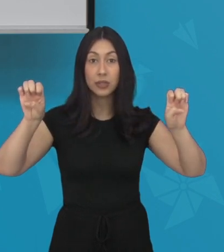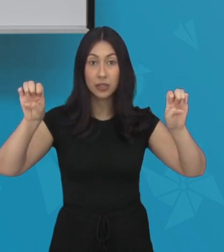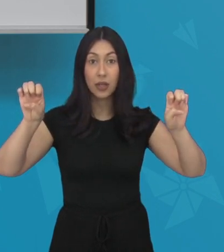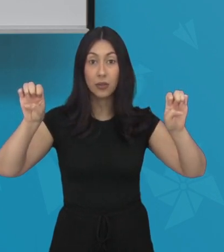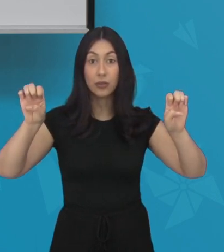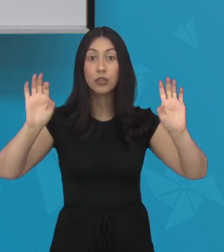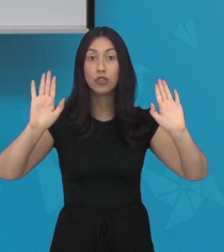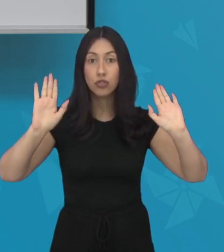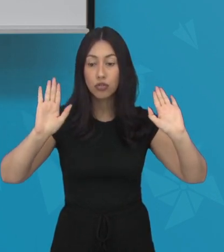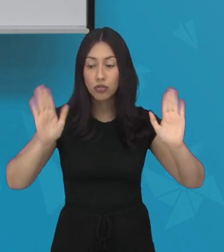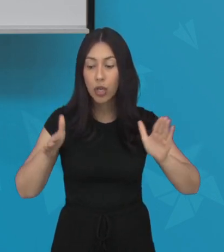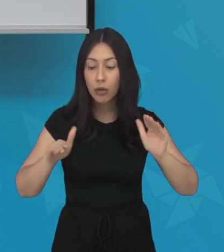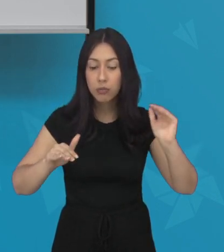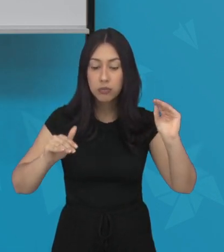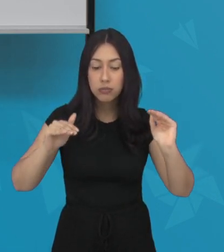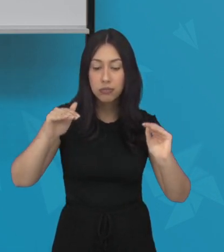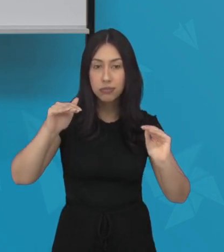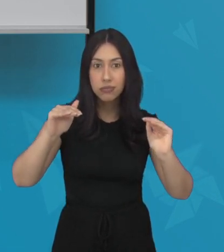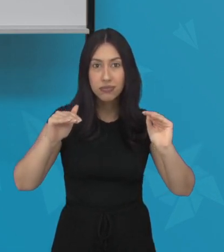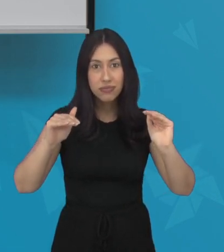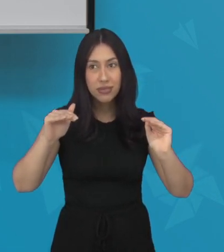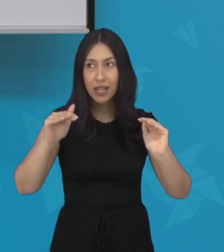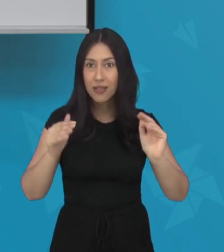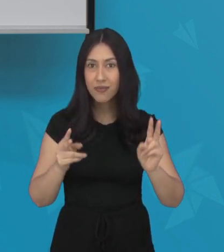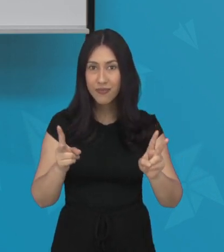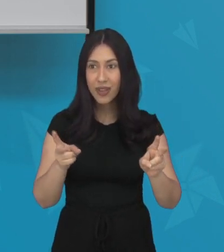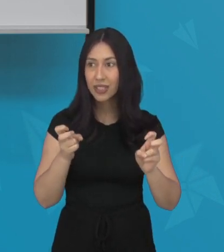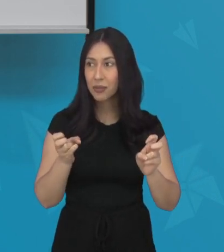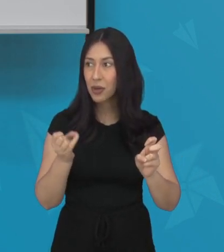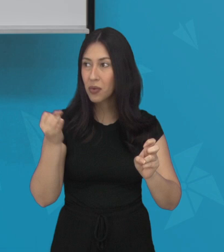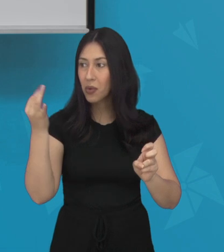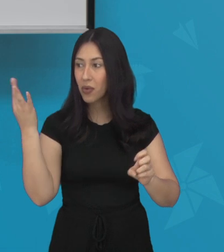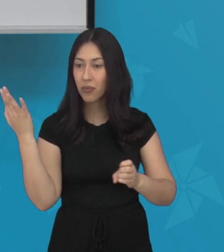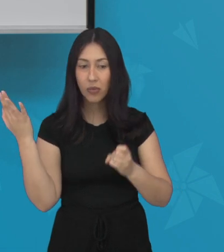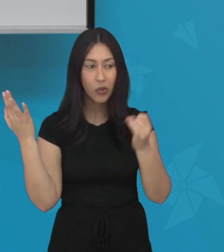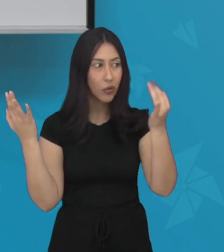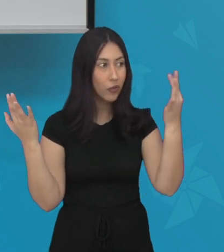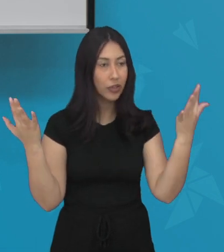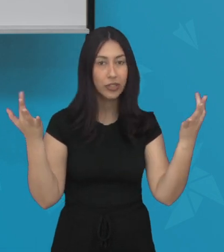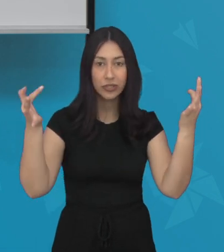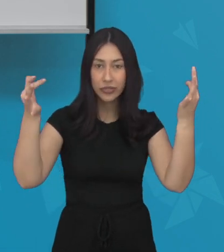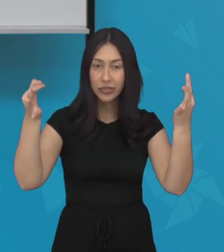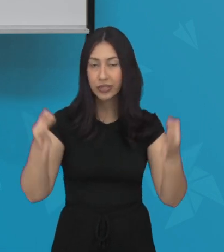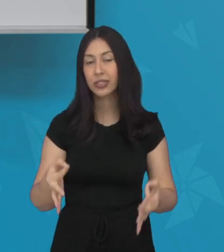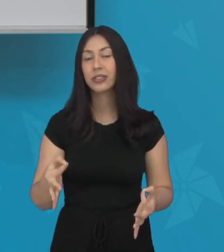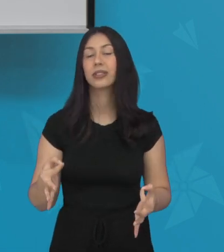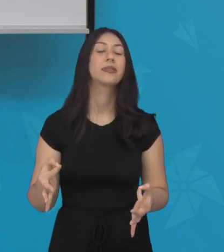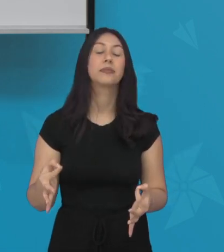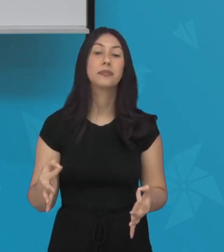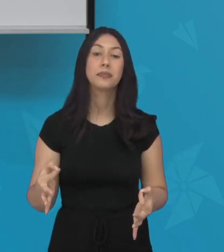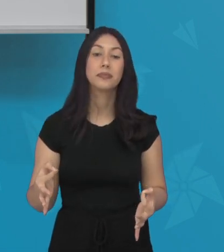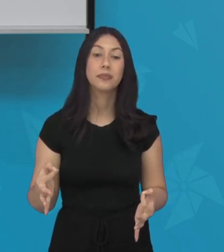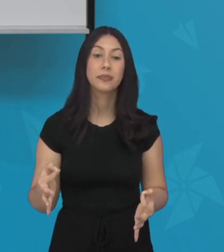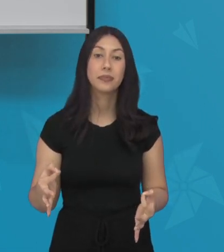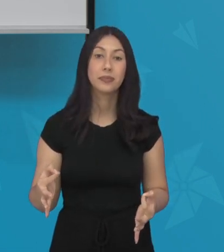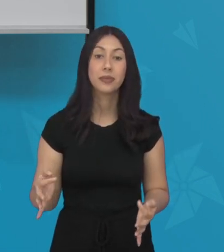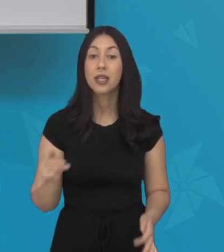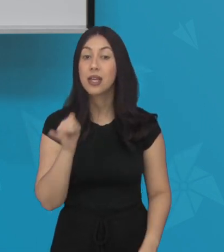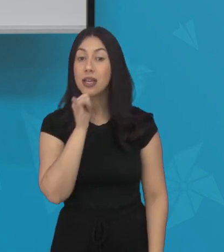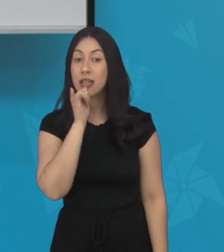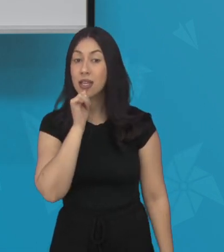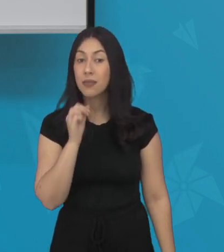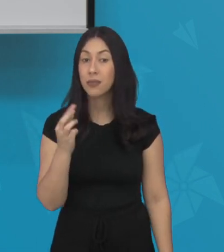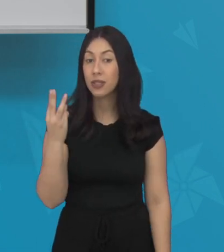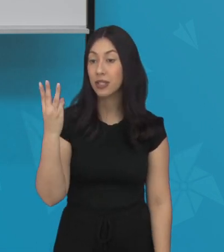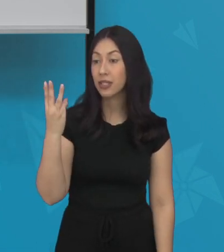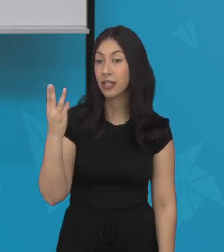inclusive balanceada, na qual a gente pode ver as quantidades corretas, né, de carbono, hidrogênio, oxigênio e sódio, na qual a gente tem, por